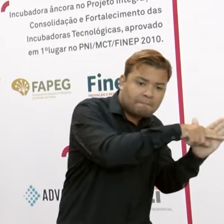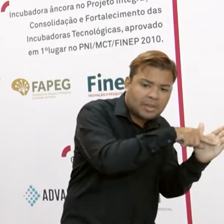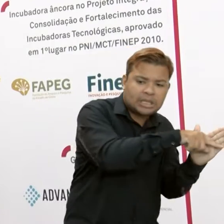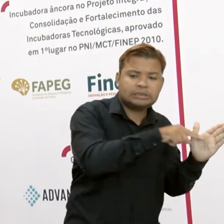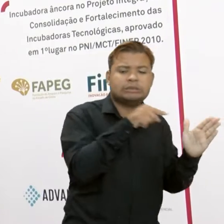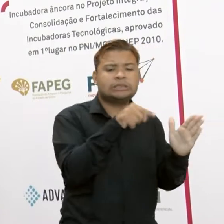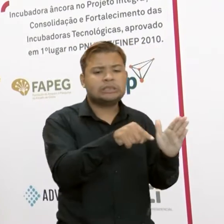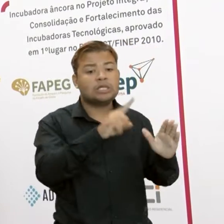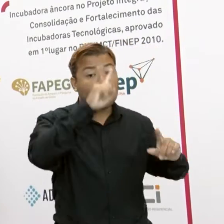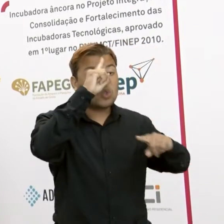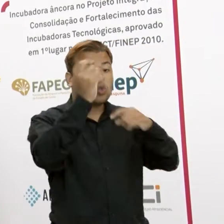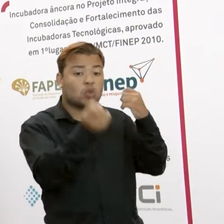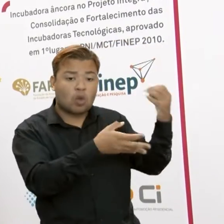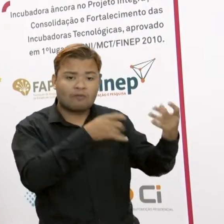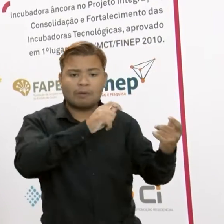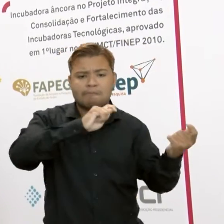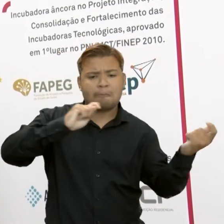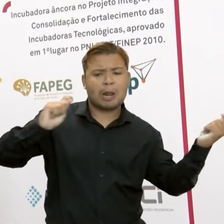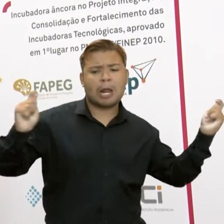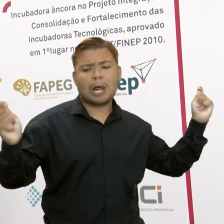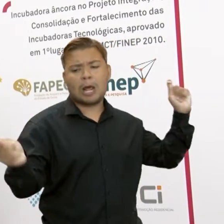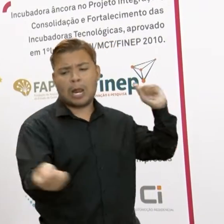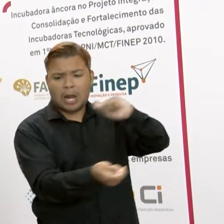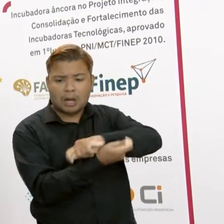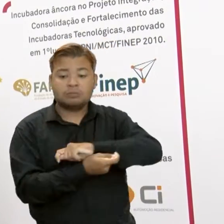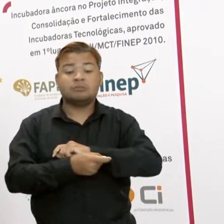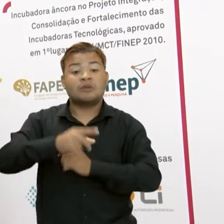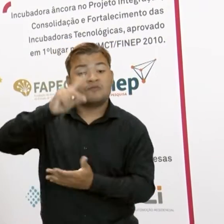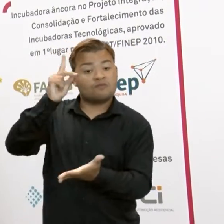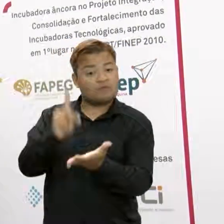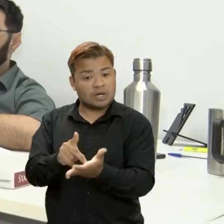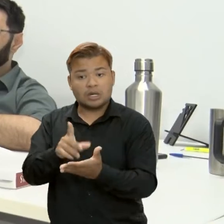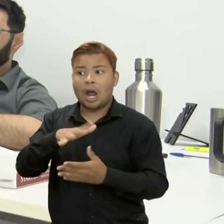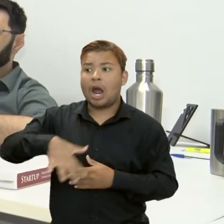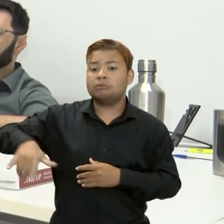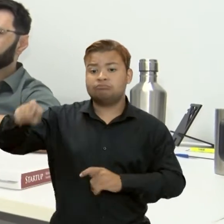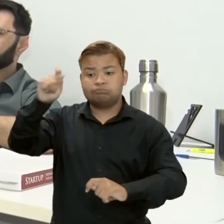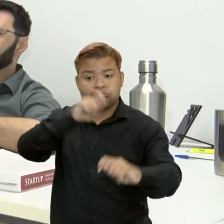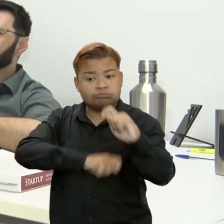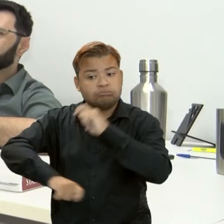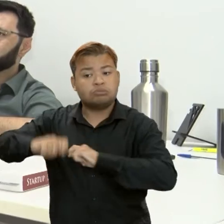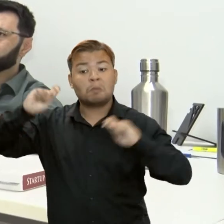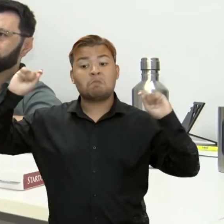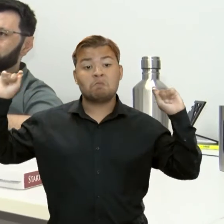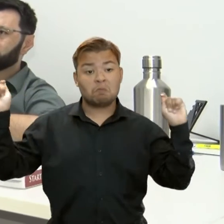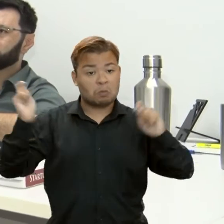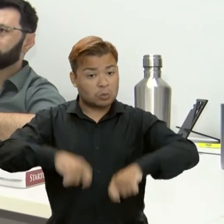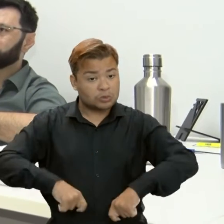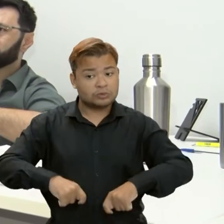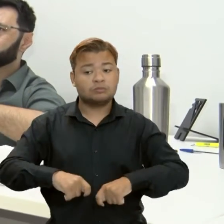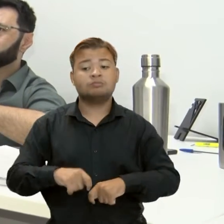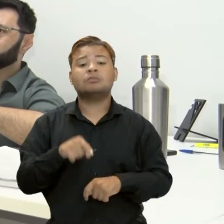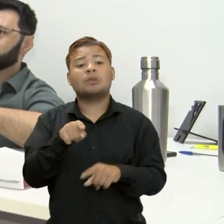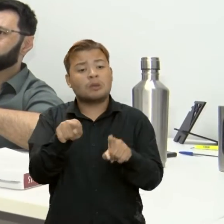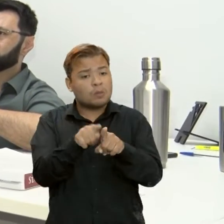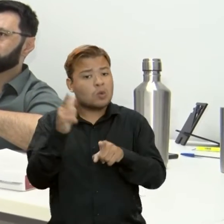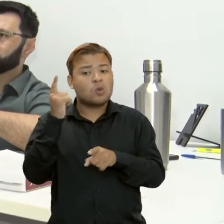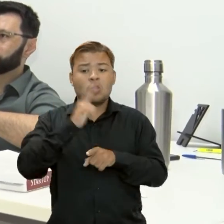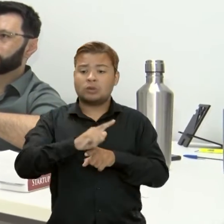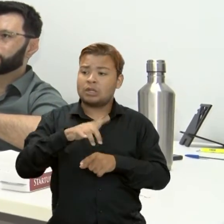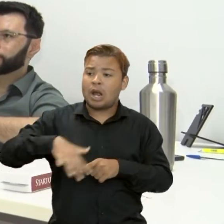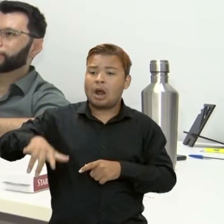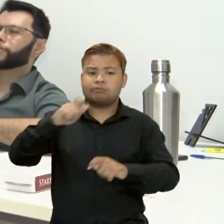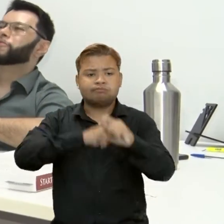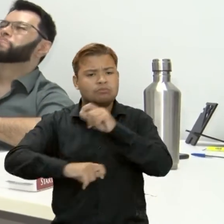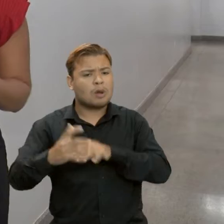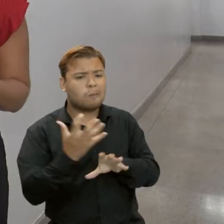de inovação para algo que de fato tenha um valor no mercado e possa se traduzir, obviamente, em ganho de mercado e